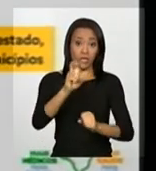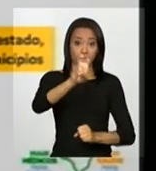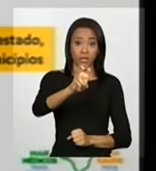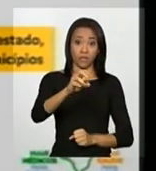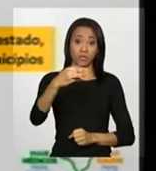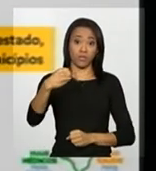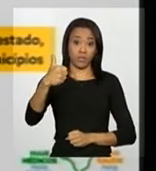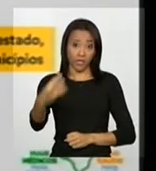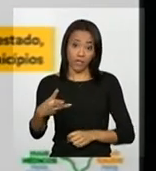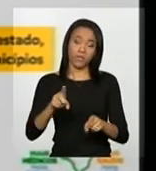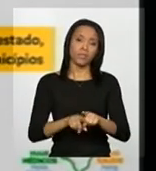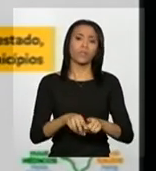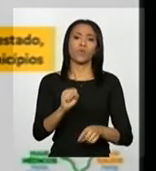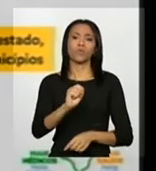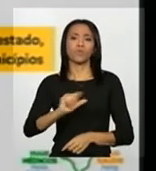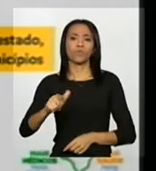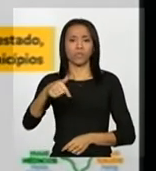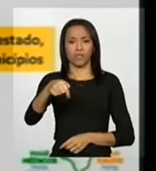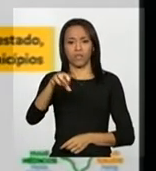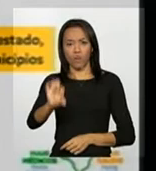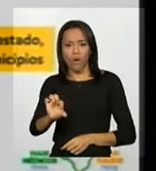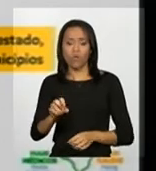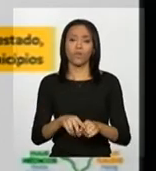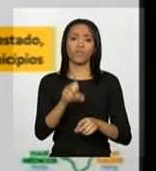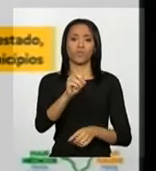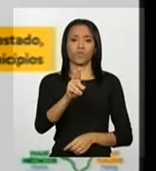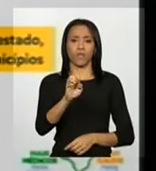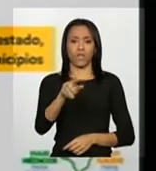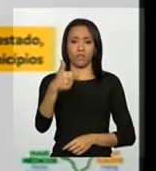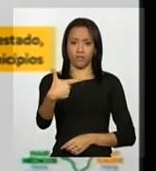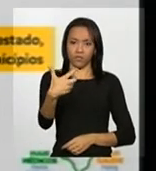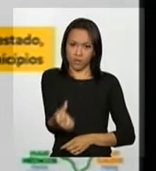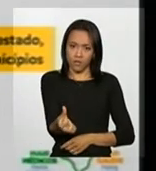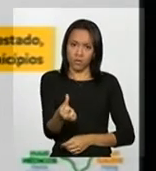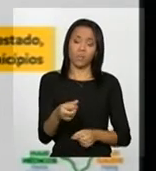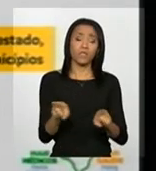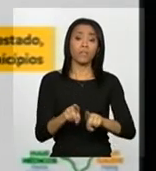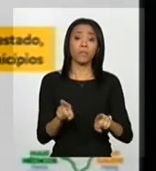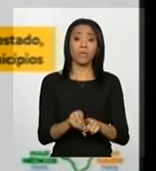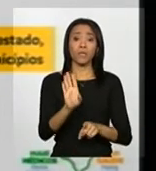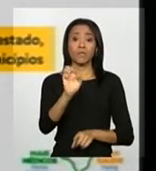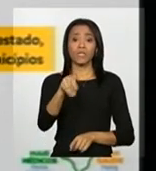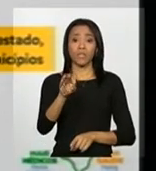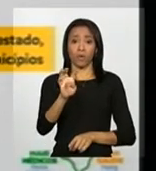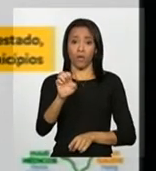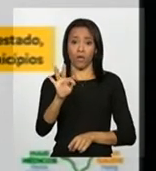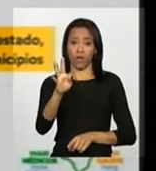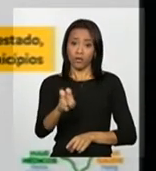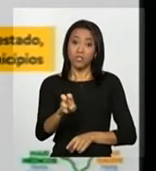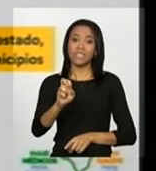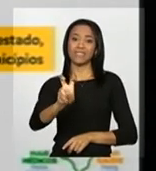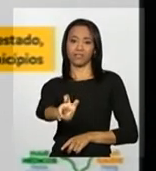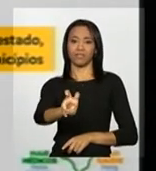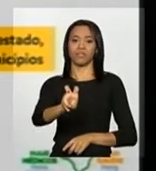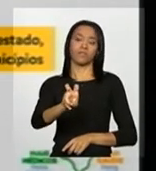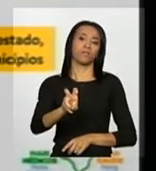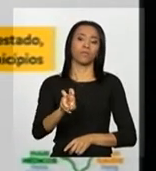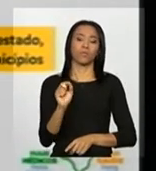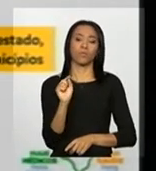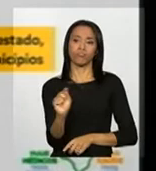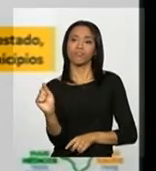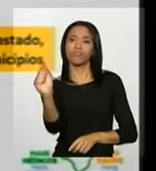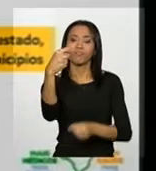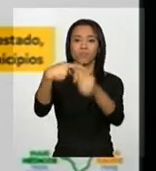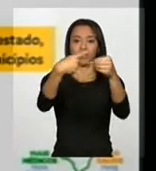88 o sul 79 o Sudeste 26 e o centrooeste 5co cinco municípios